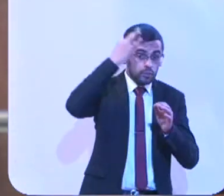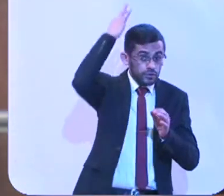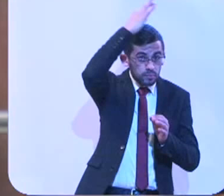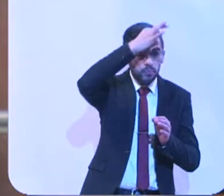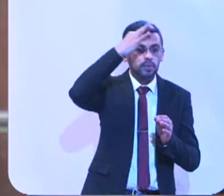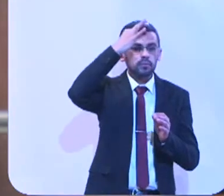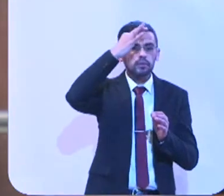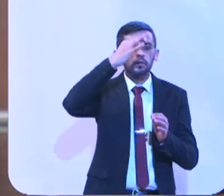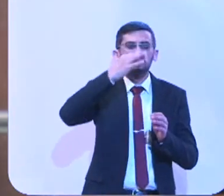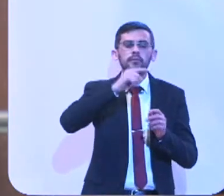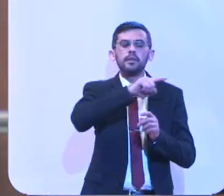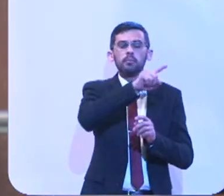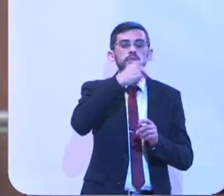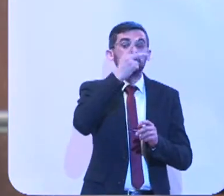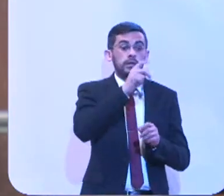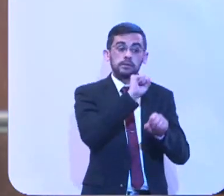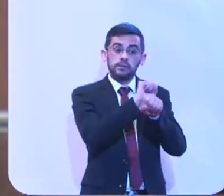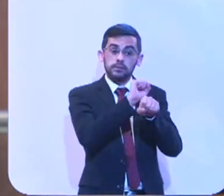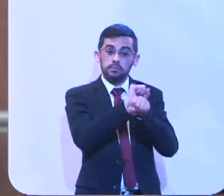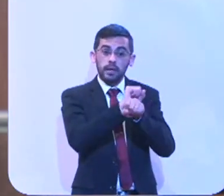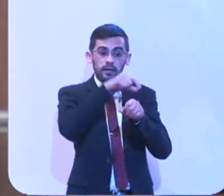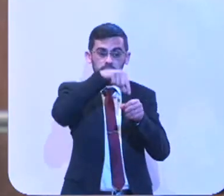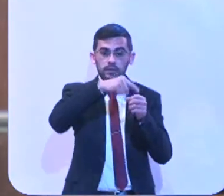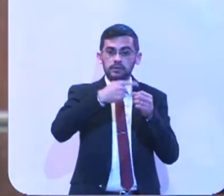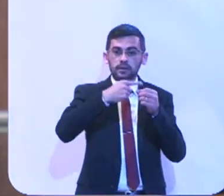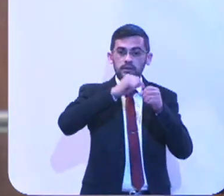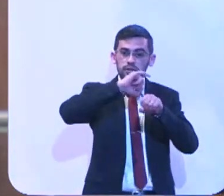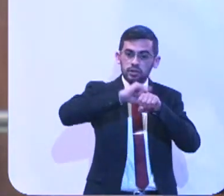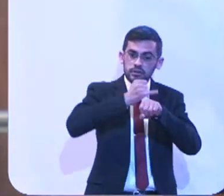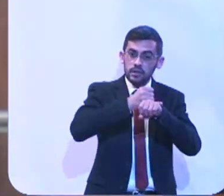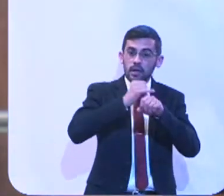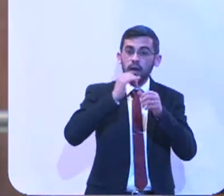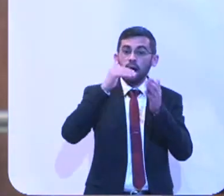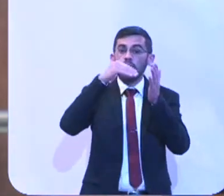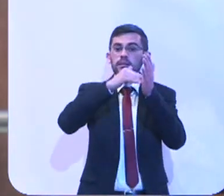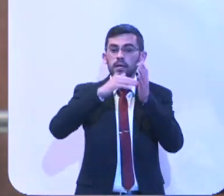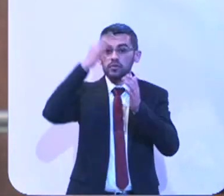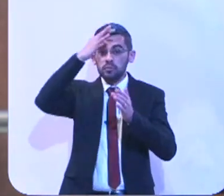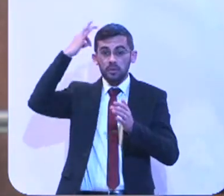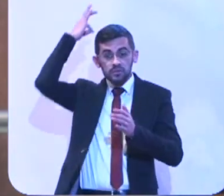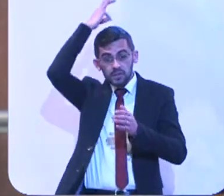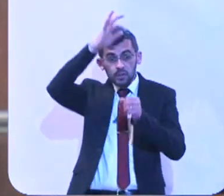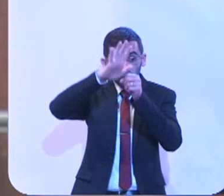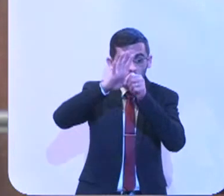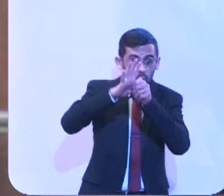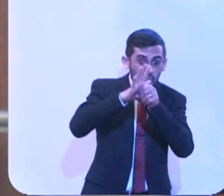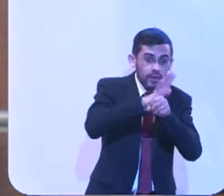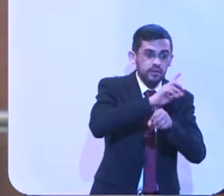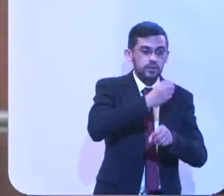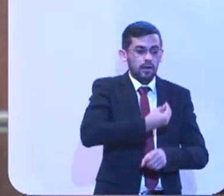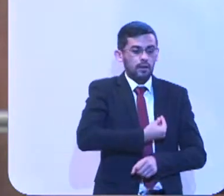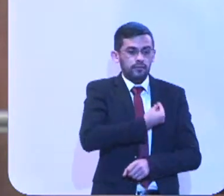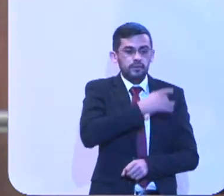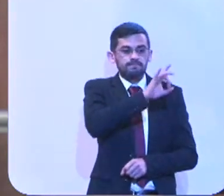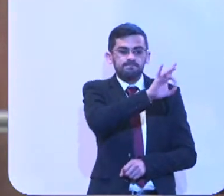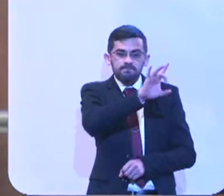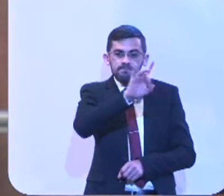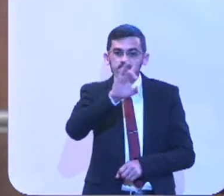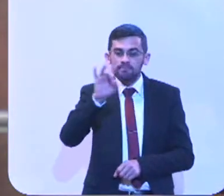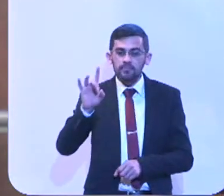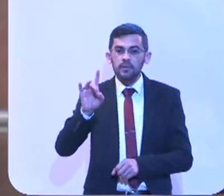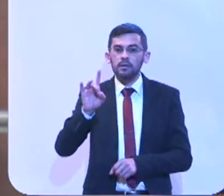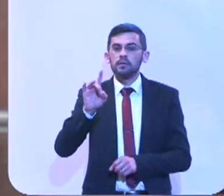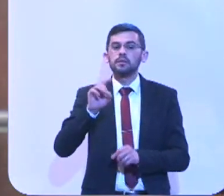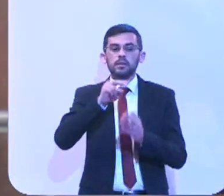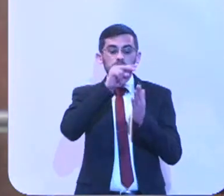Depois ele recomenda: esperem em Jerusalém até que o Espírito seja derramado sobre vocês. E aí,